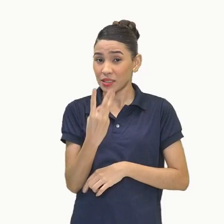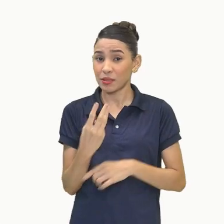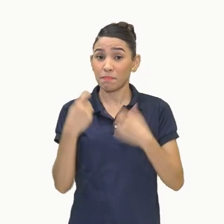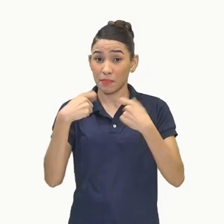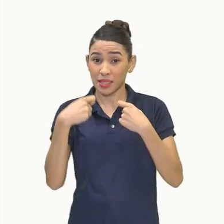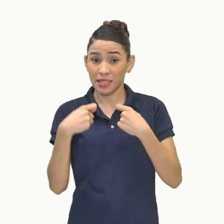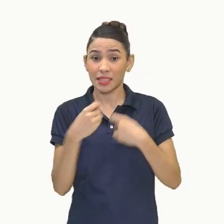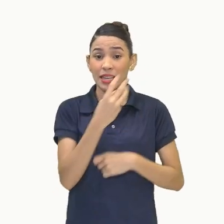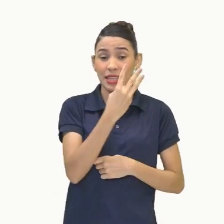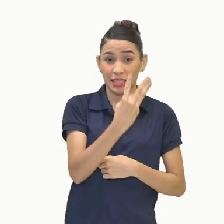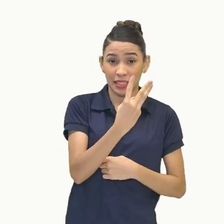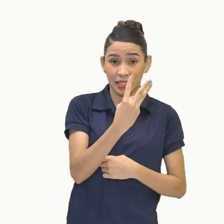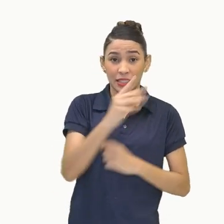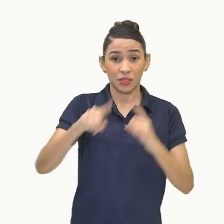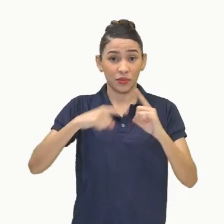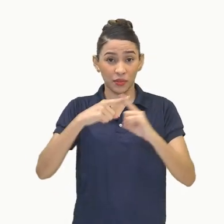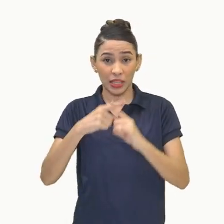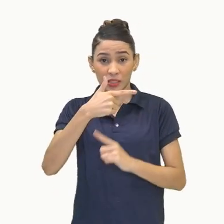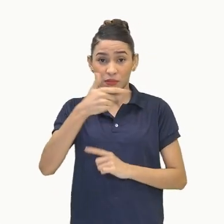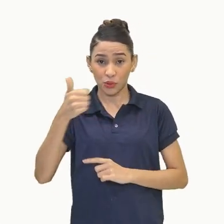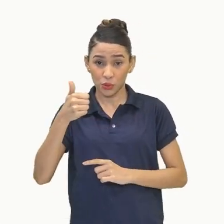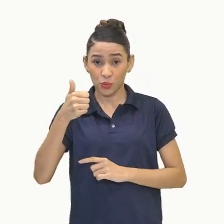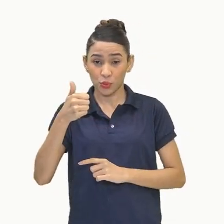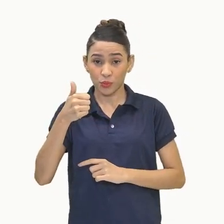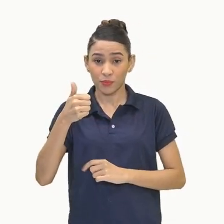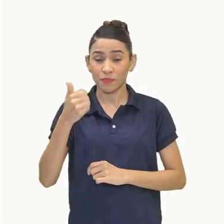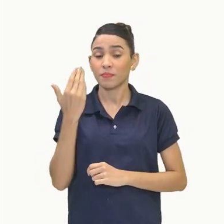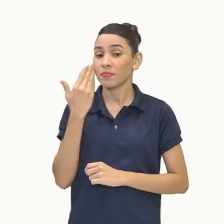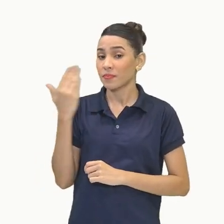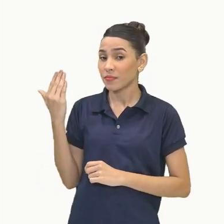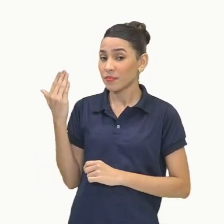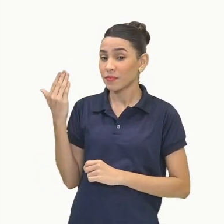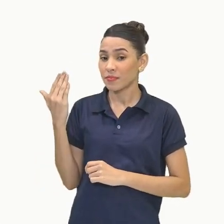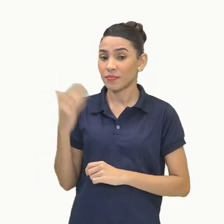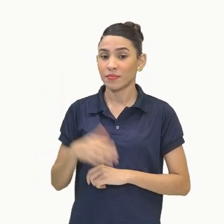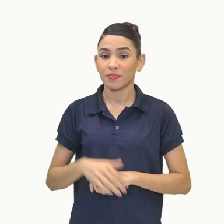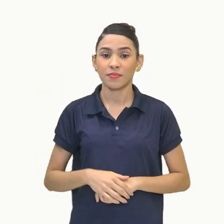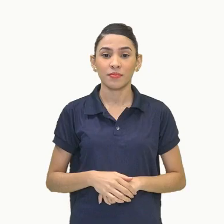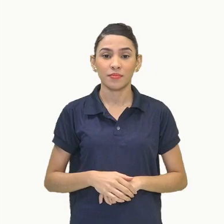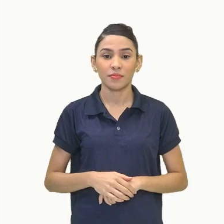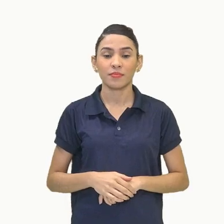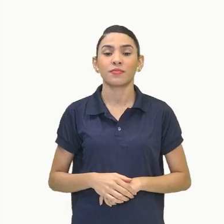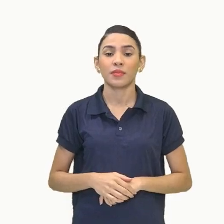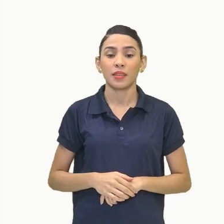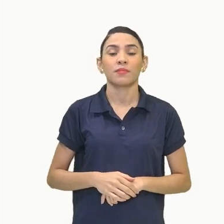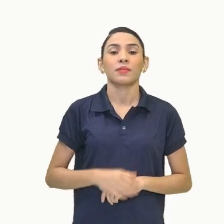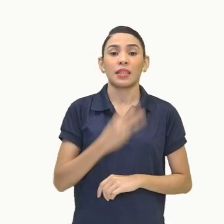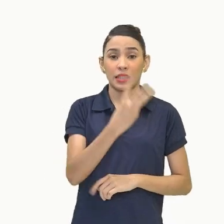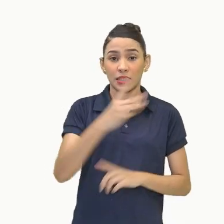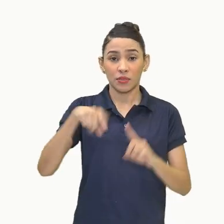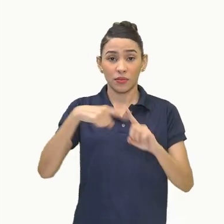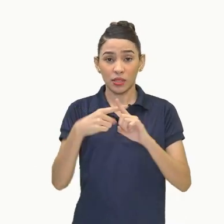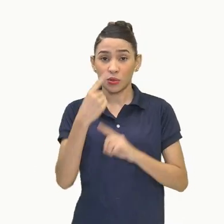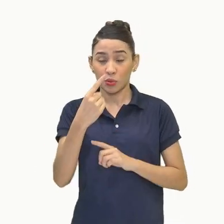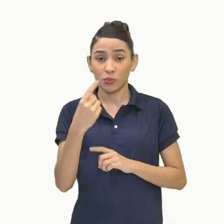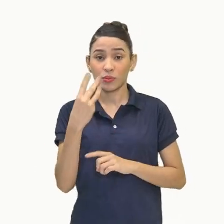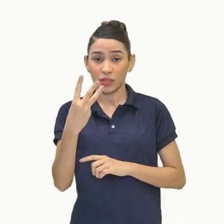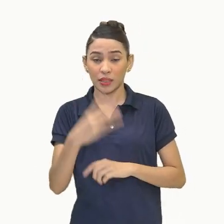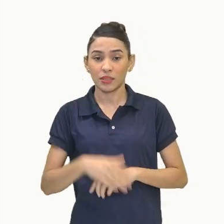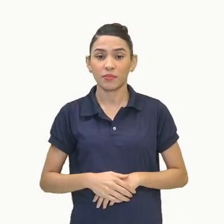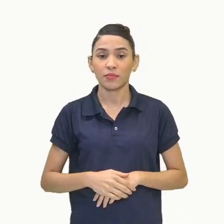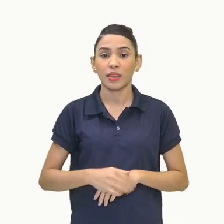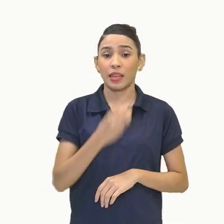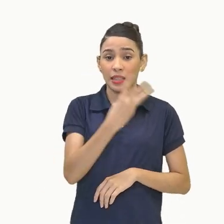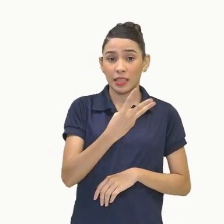né? Porque 21 vezes 4 passa. 3 vezes 1, 3. 3 vezes 2,